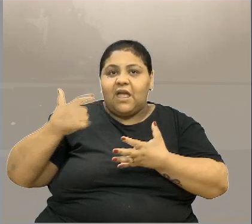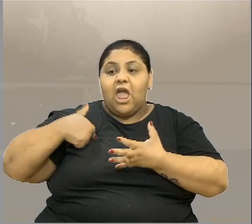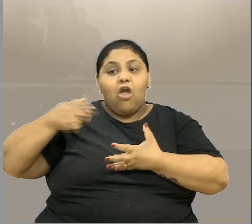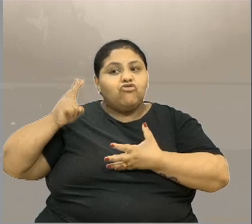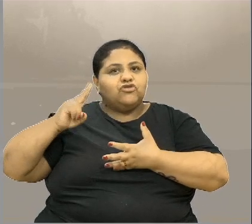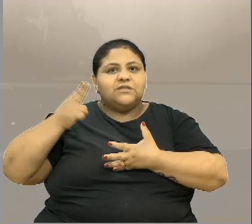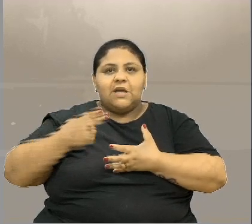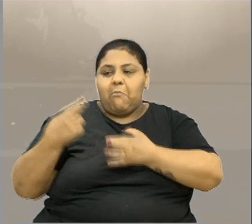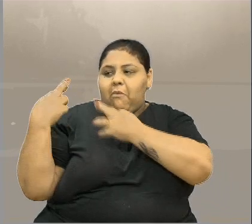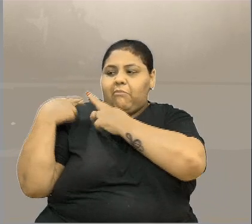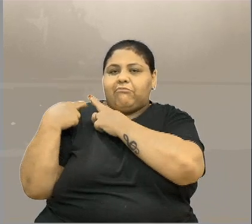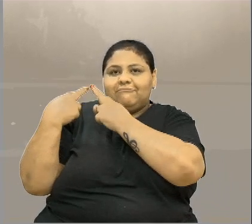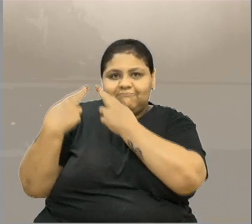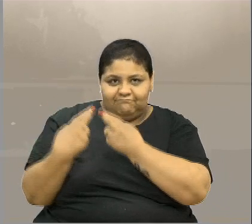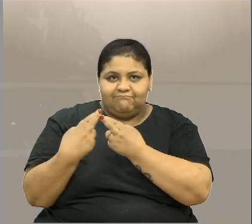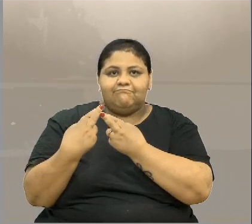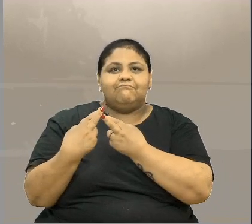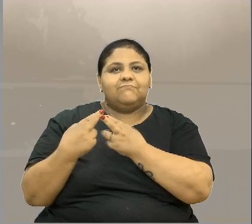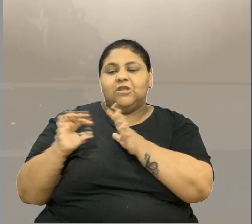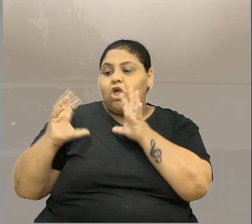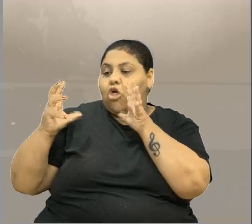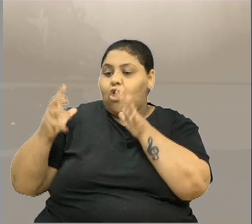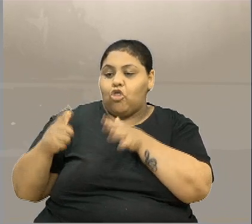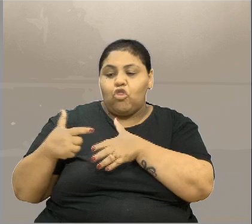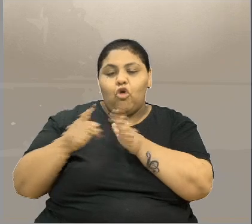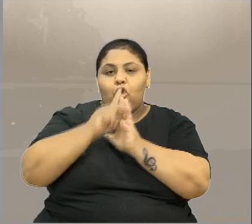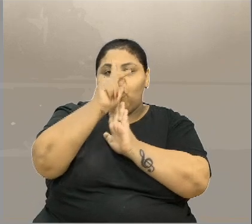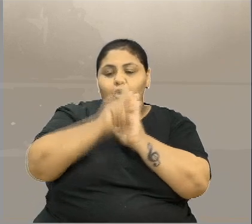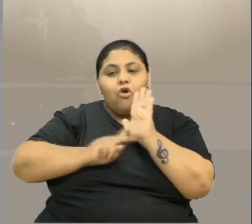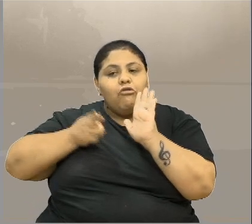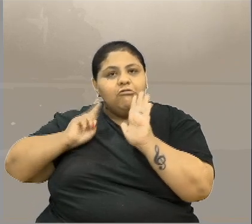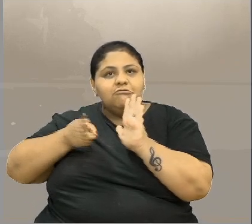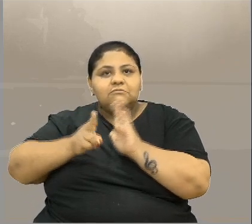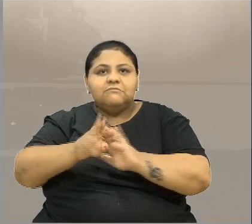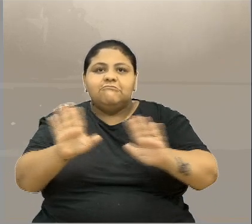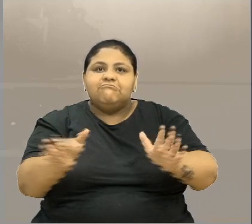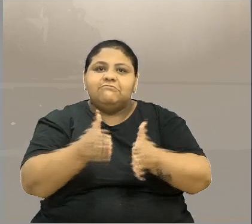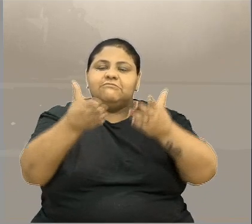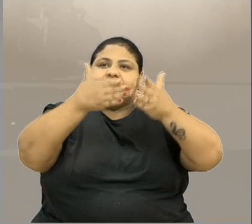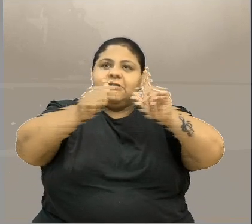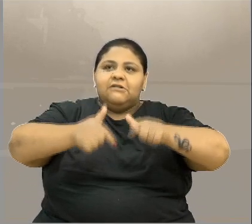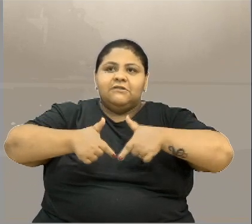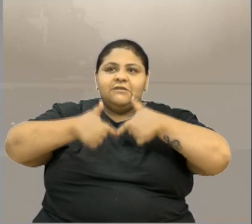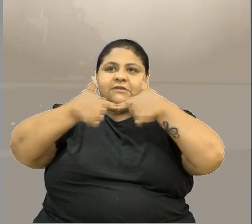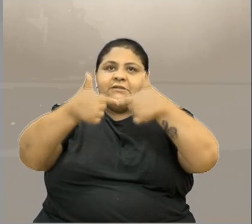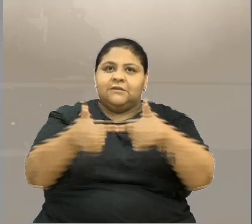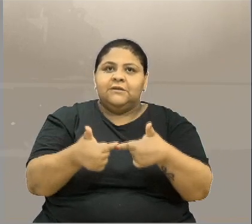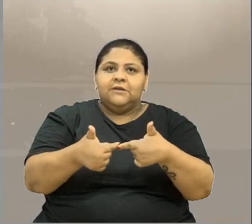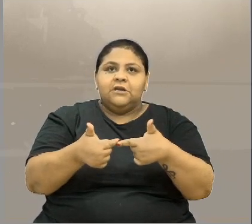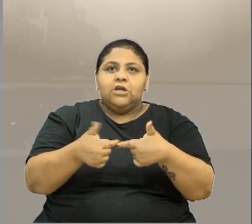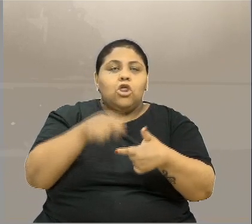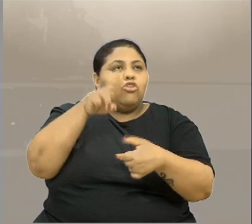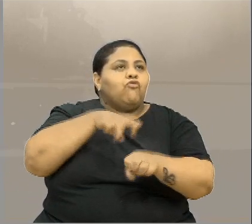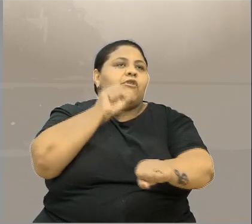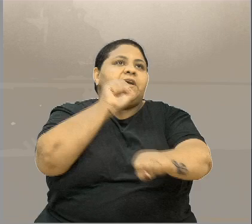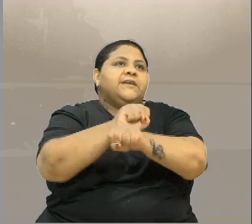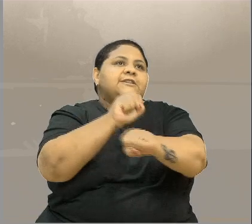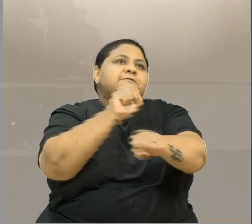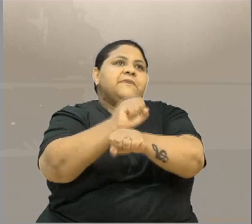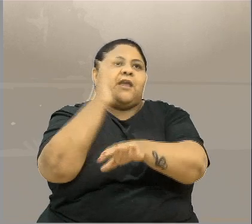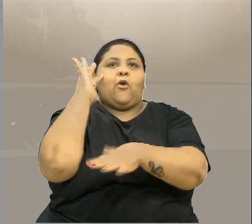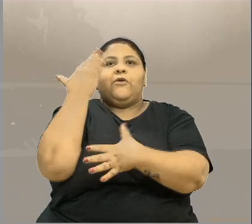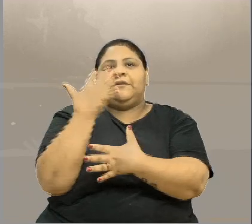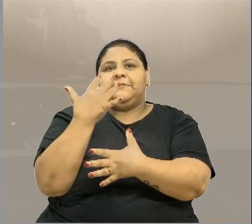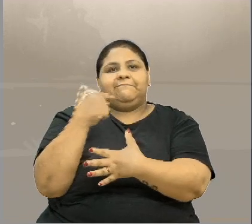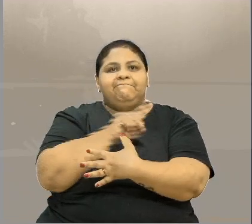muita responsabilidade e com todos os meus projetos sempre fomentei ações, né? Nunca esperei que as coisas acontecessem,